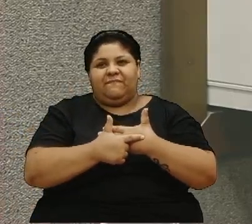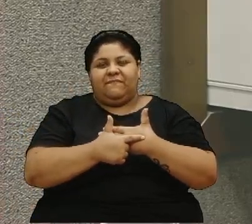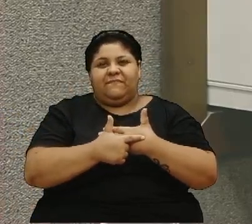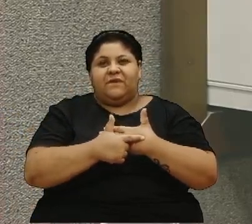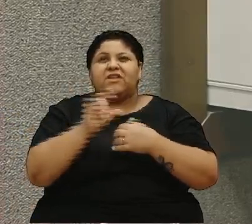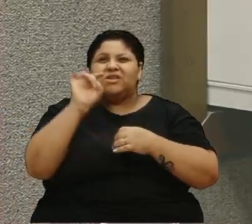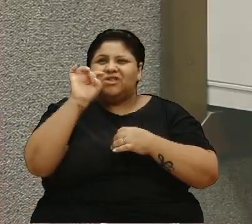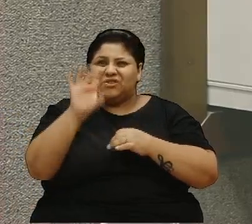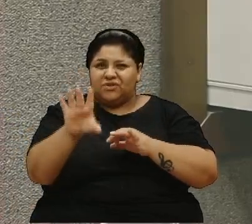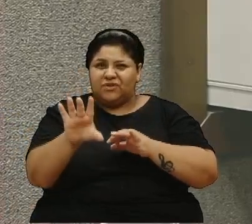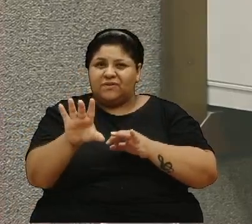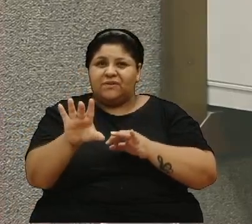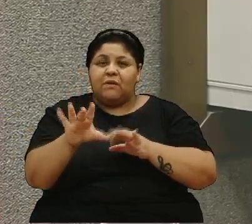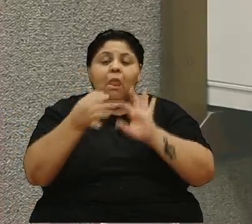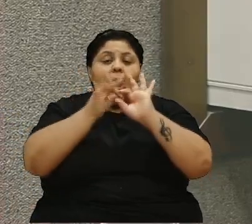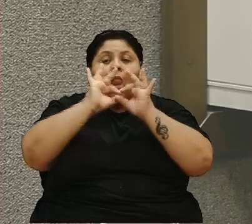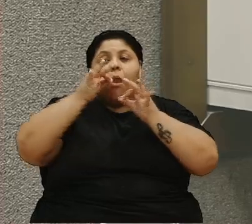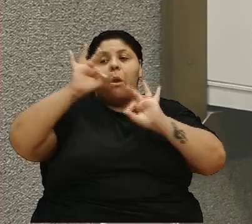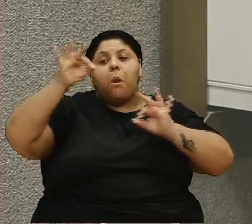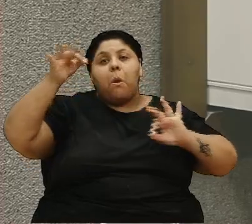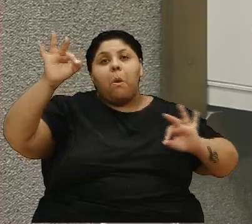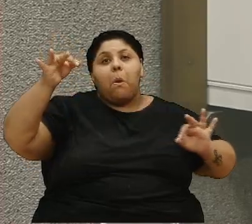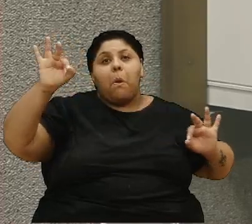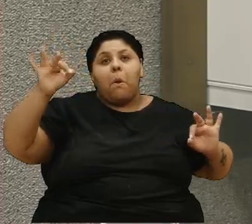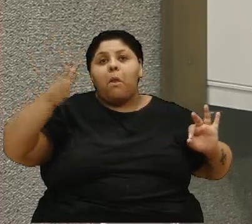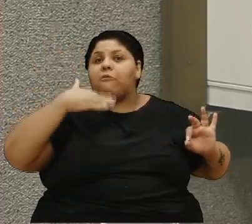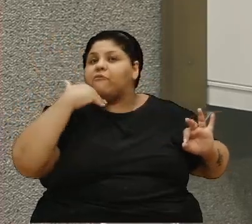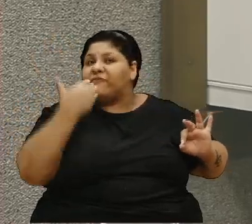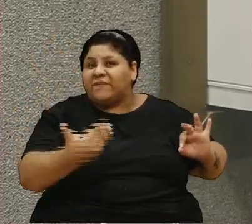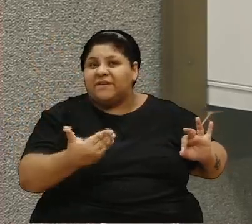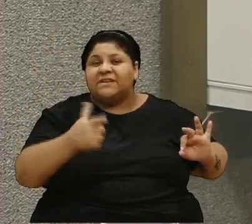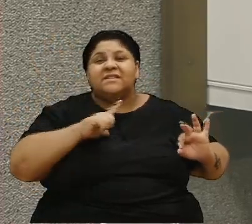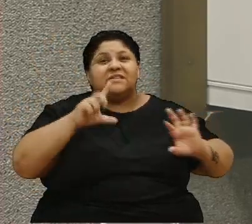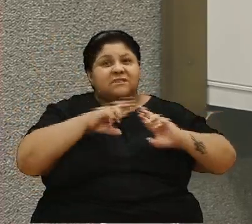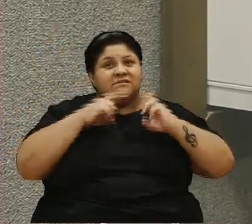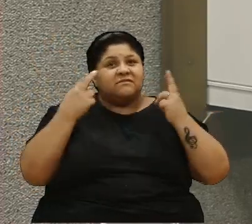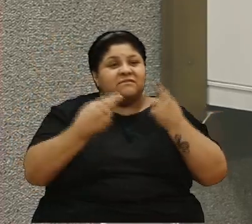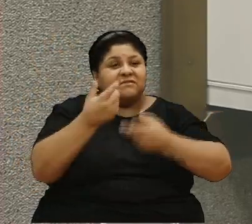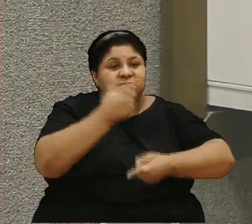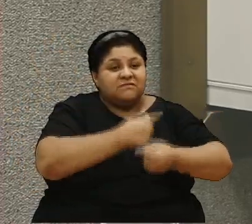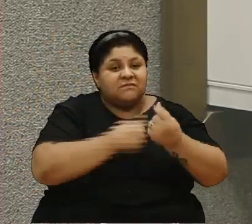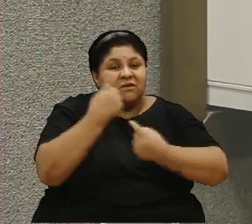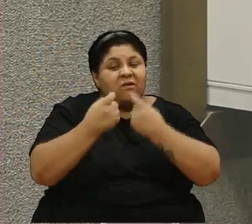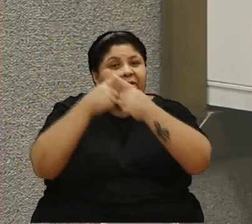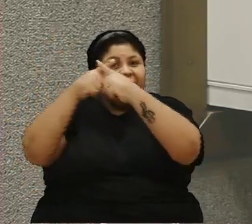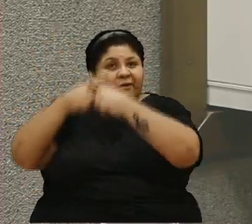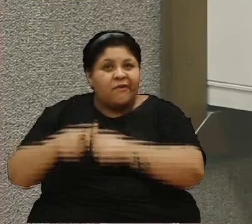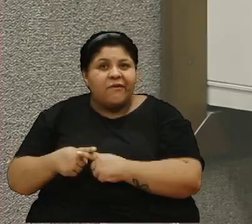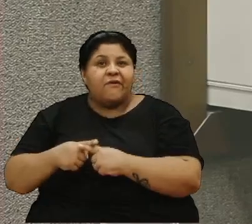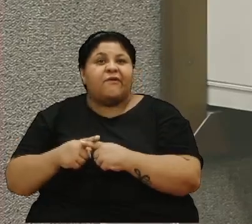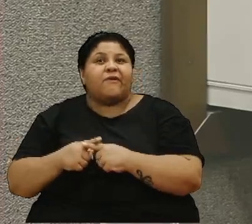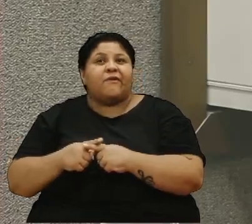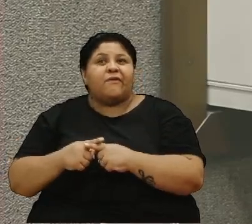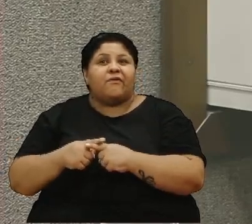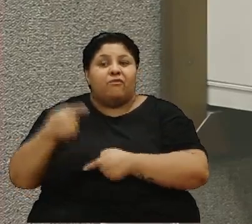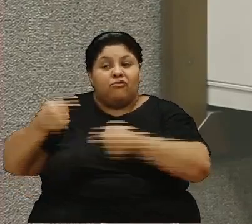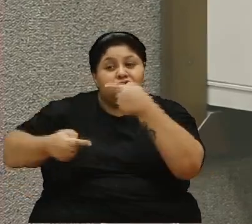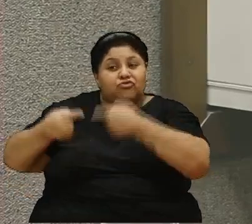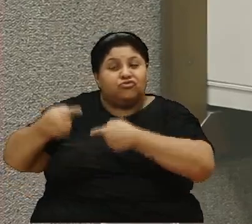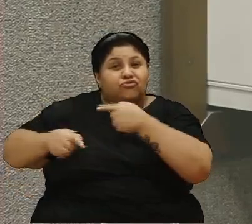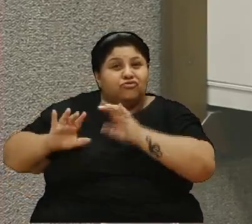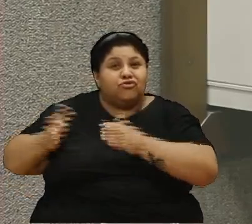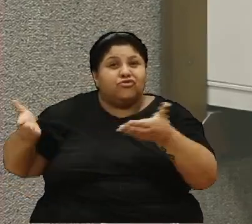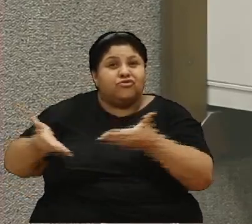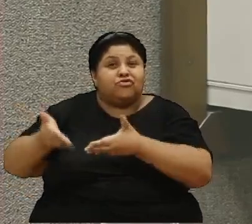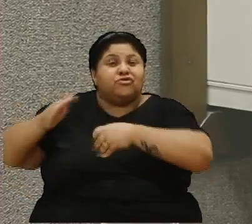só discurseiro aqui não adianta, tá? Nós já tivemos reunidos com a administração algumas vezes, exatamente discutindo isso, já